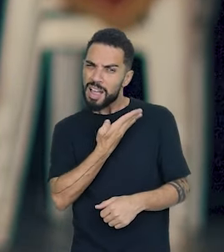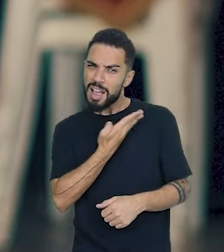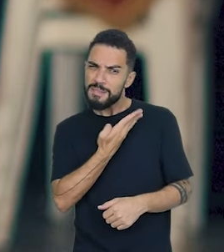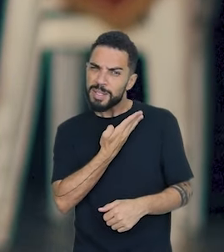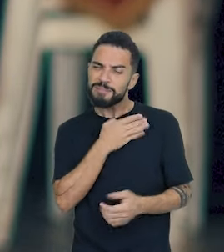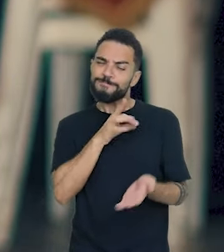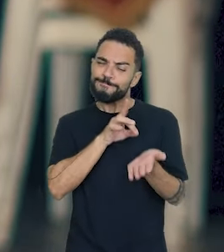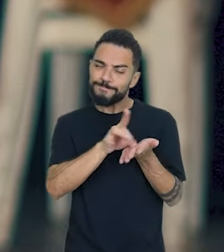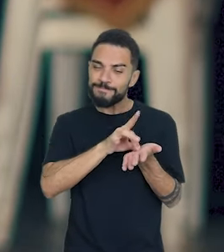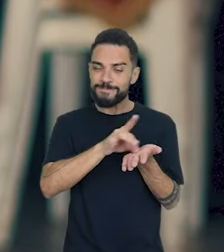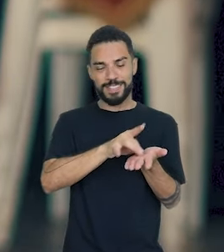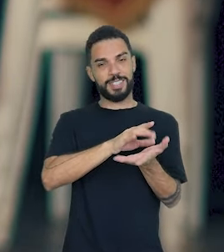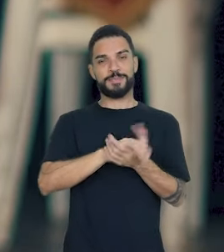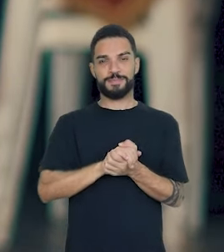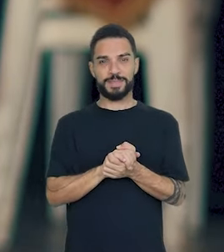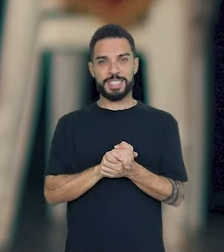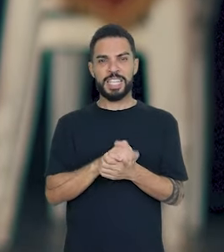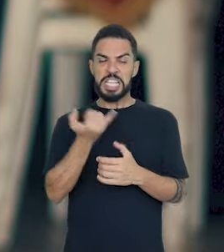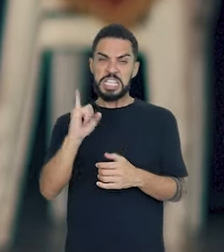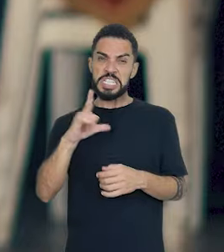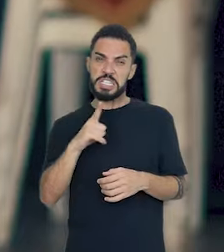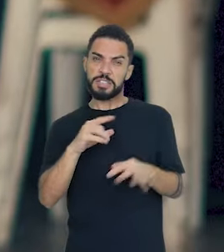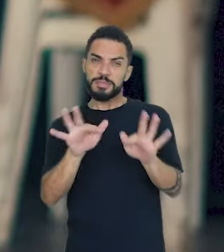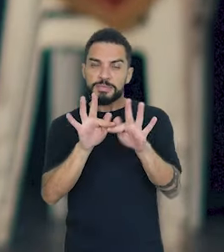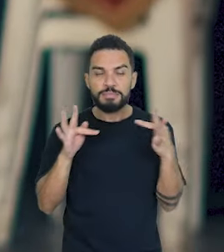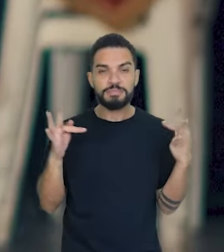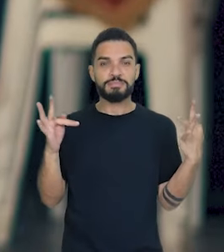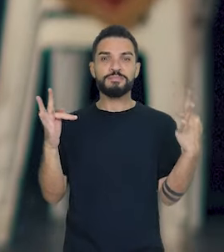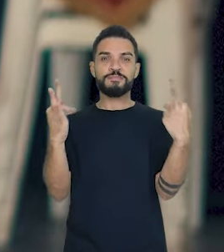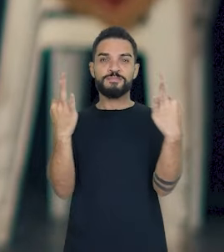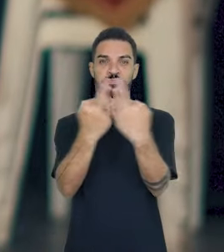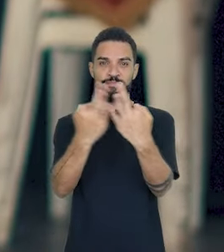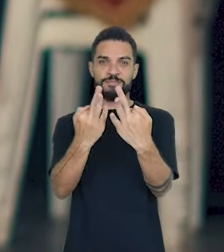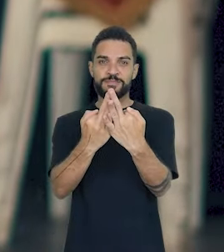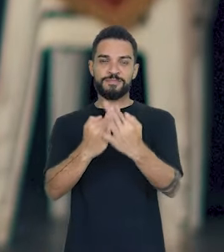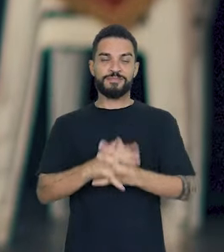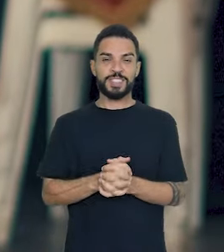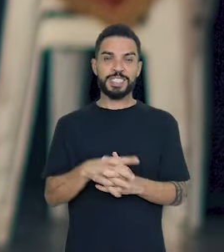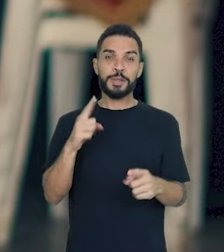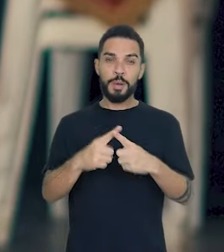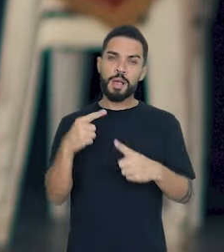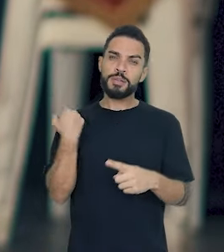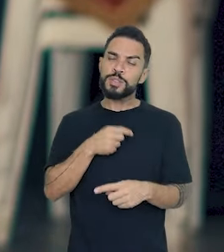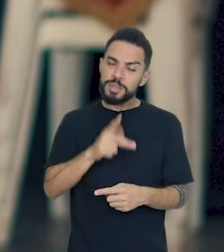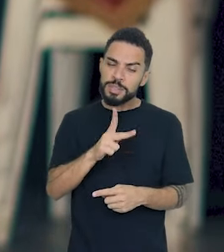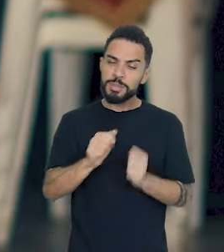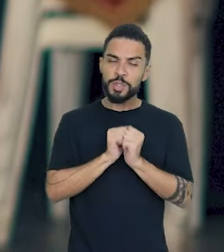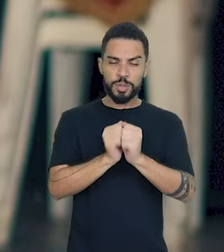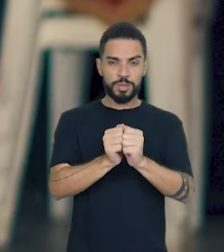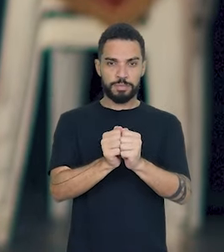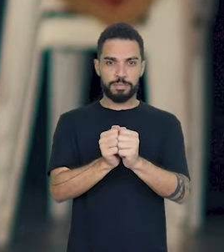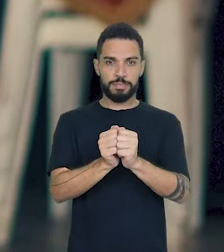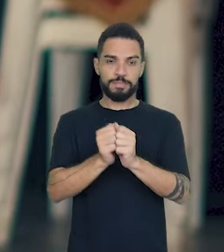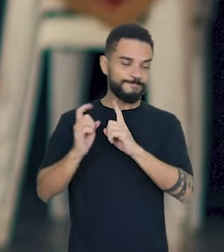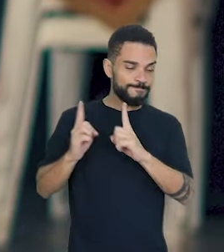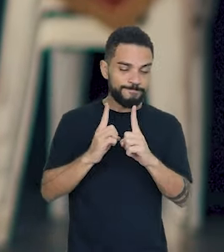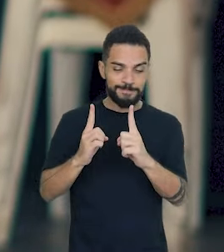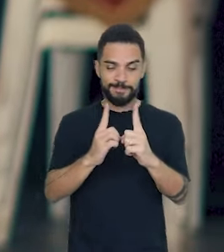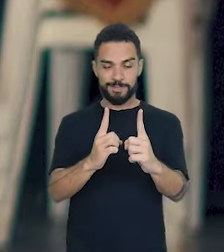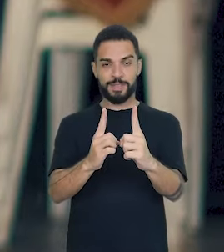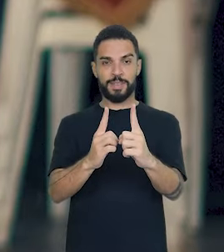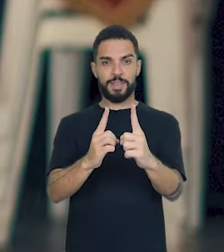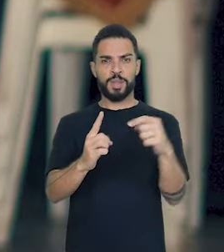assim, de mim. Eu nem meus irmãos que eu tenho são tão próximos de mim que nem o Valdemar foi na vida toda. Porque